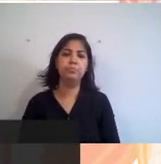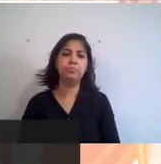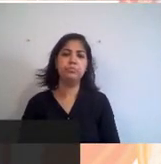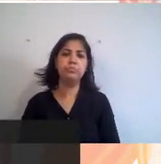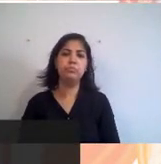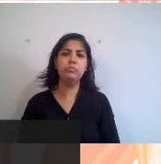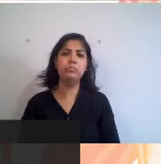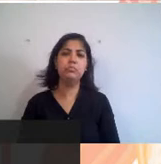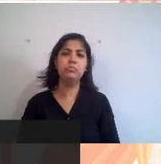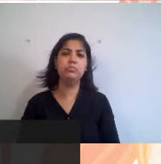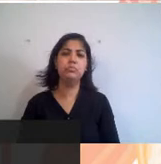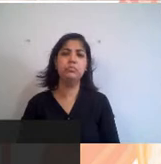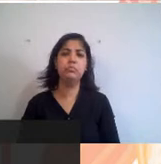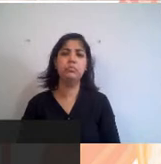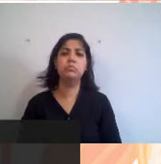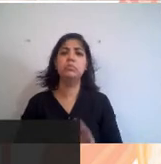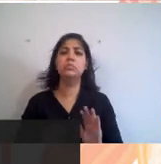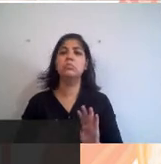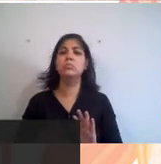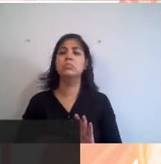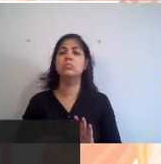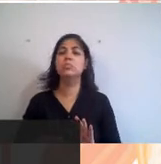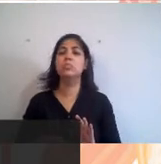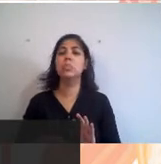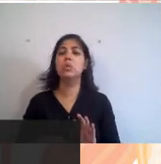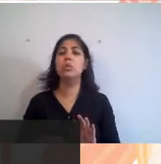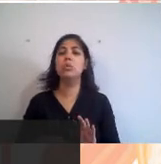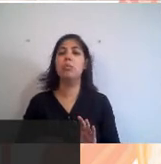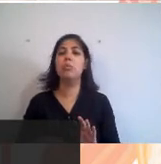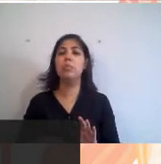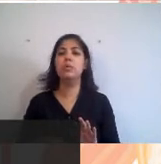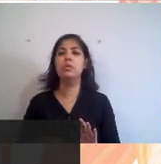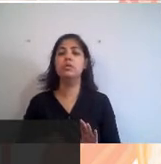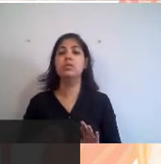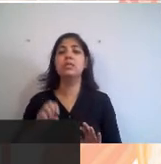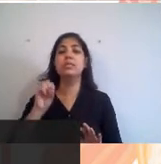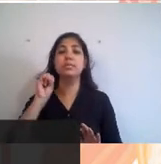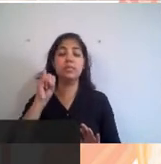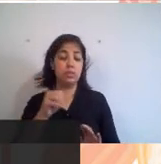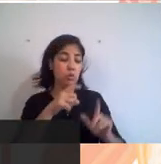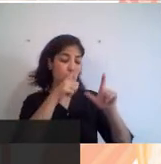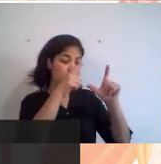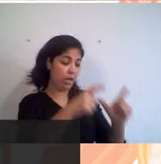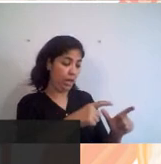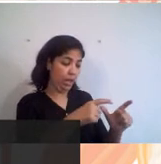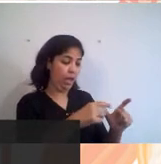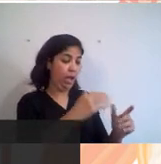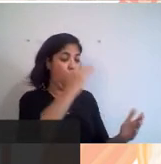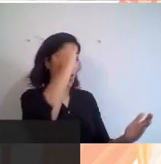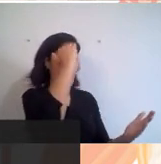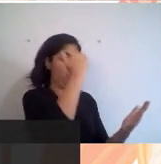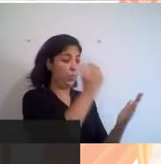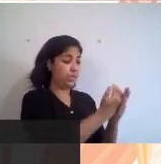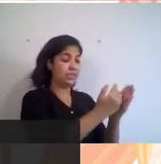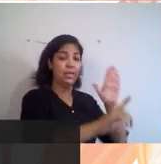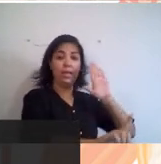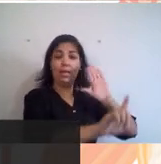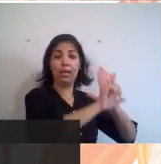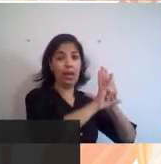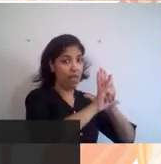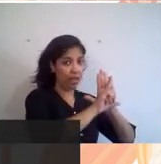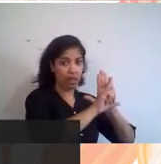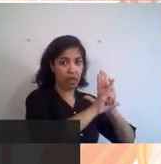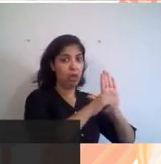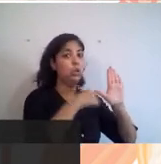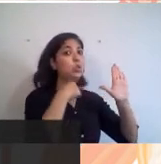Qual instância a gente pode procurar quando atuamos em um local que não respeita as leis, que seja, então, o PA, né, o Programa de Aquisição de Alimentos,